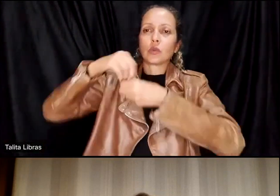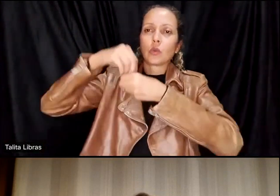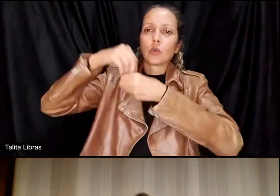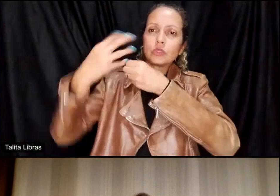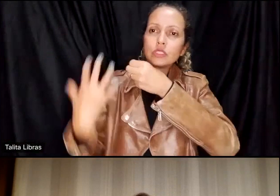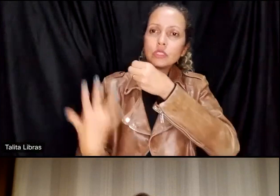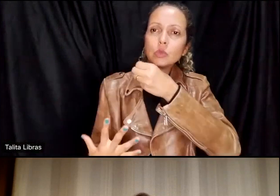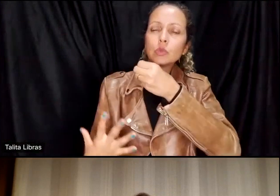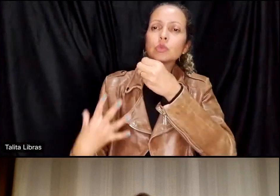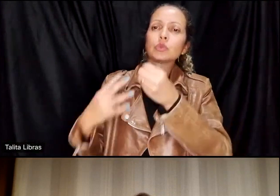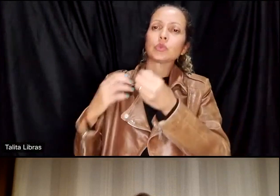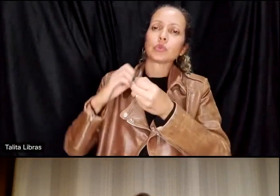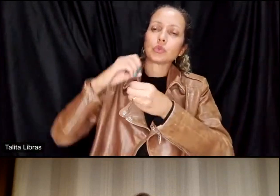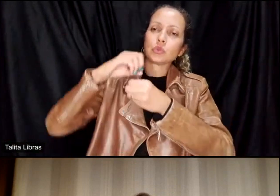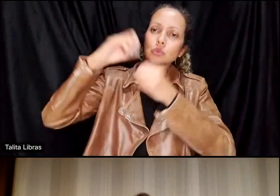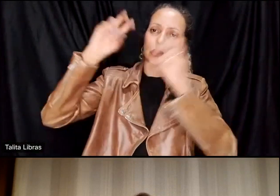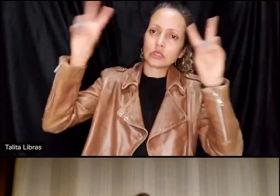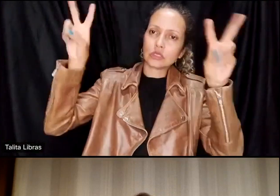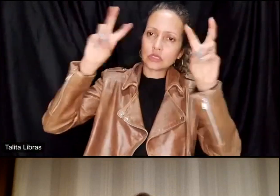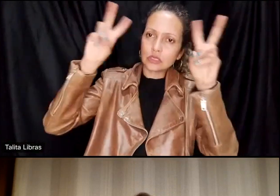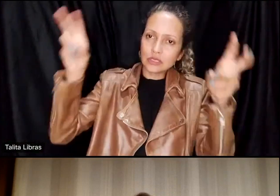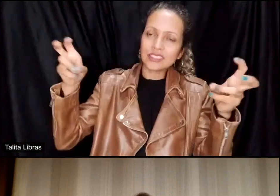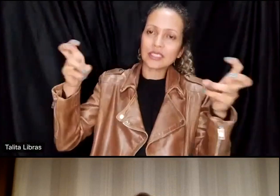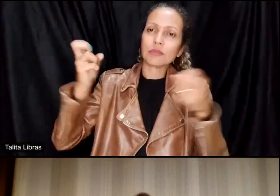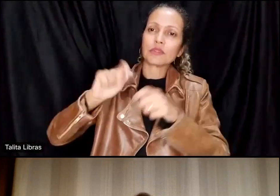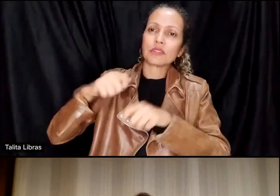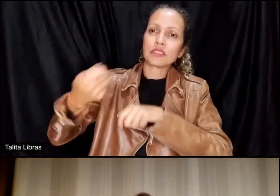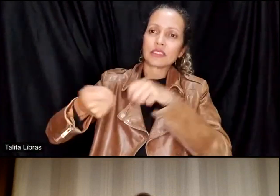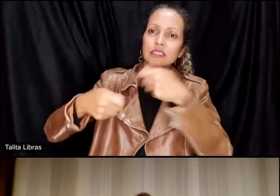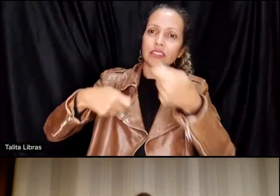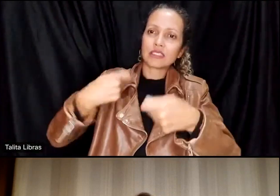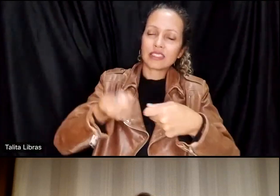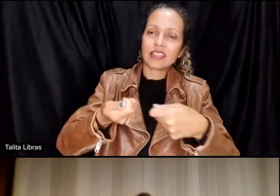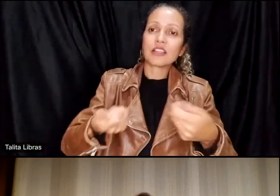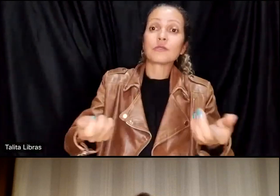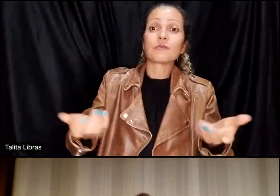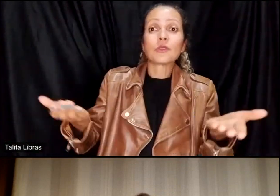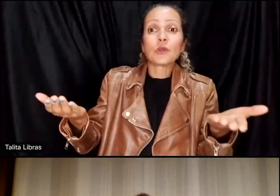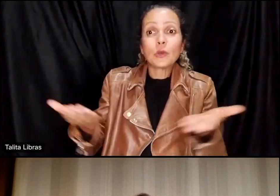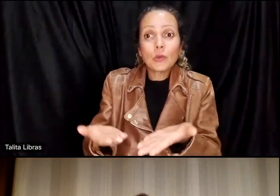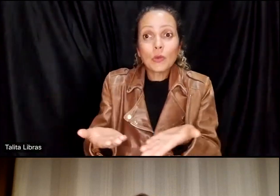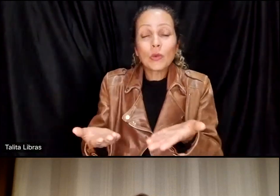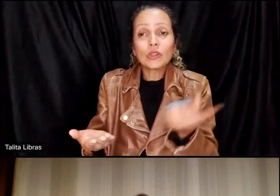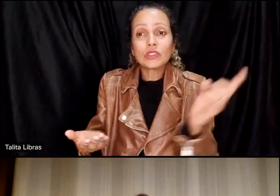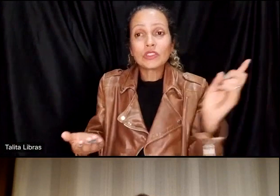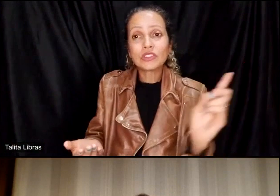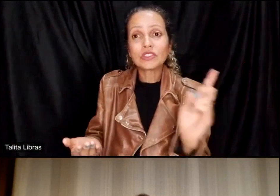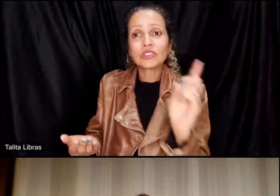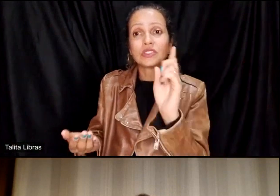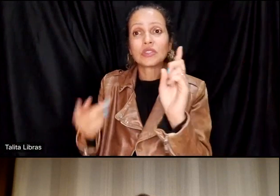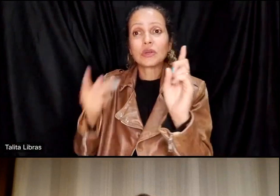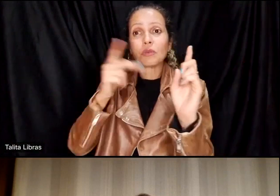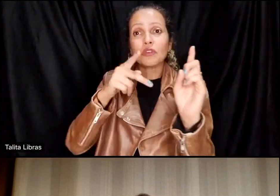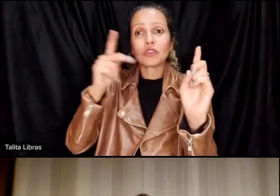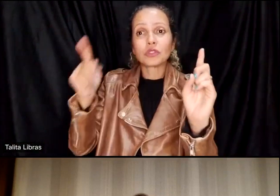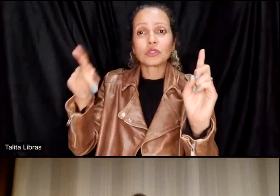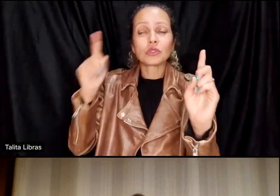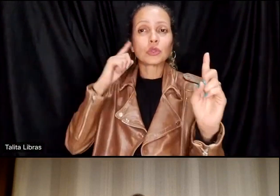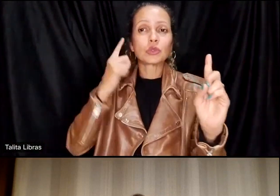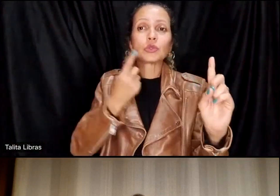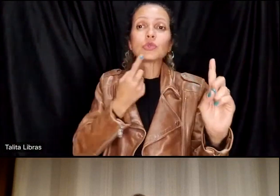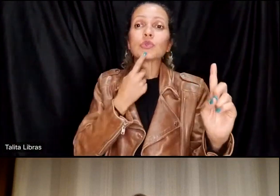E hoje, o Francisco, ele é o primeiro professor surdo de barra de axis do mundo. E